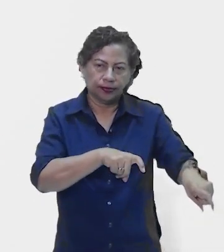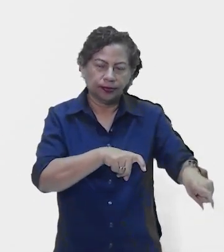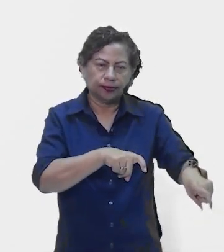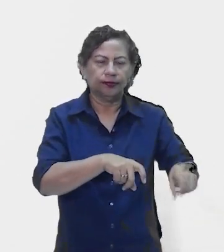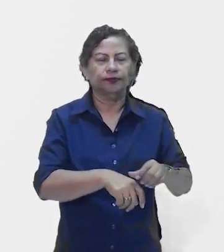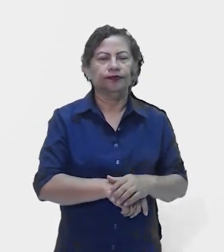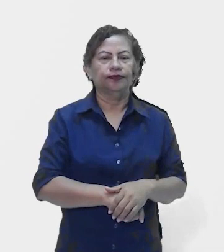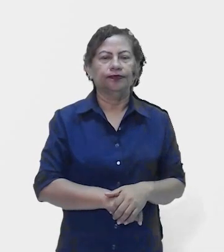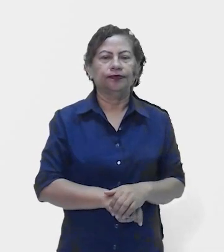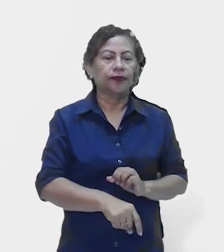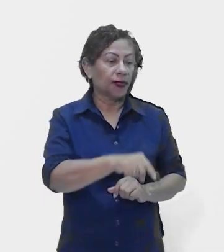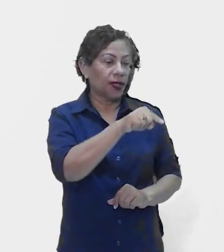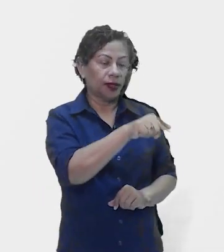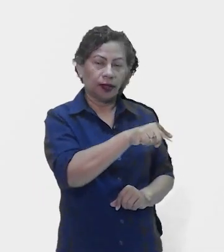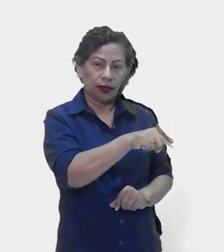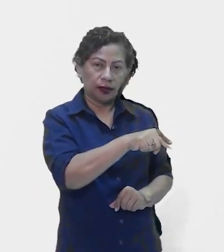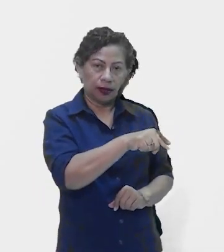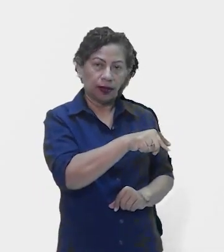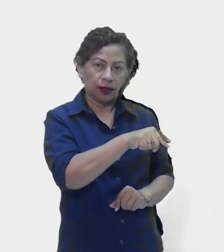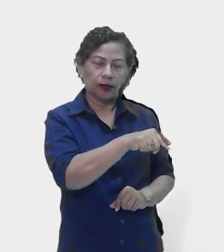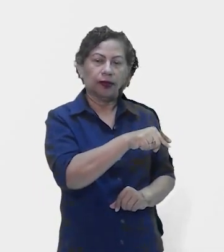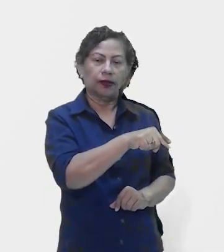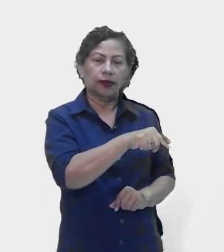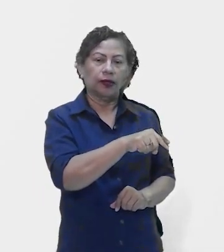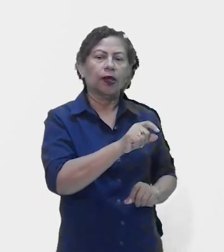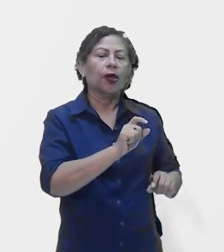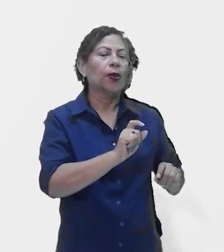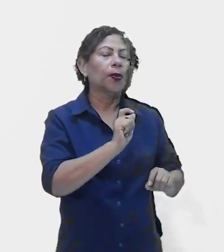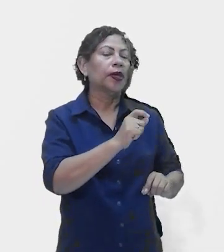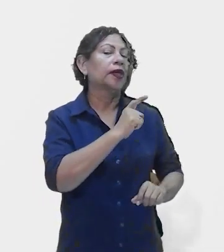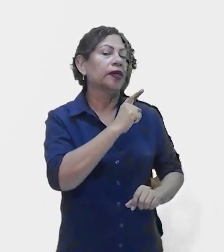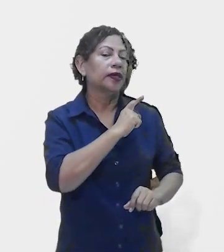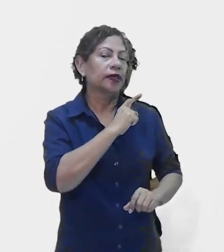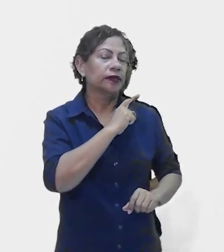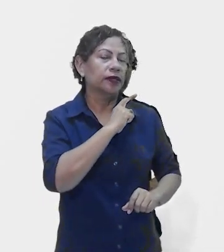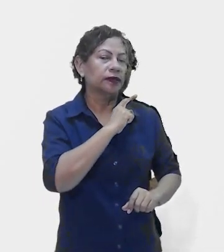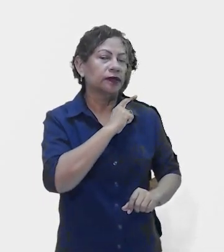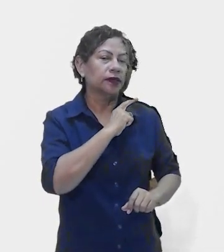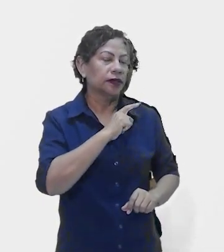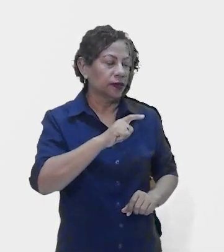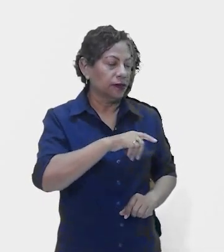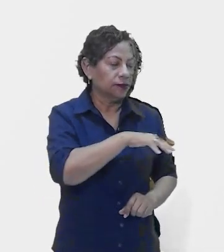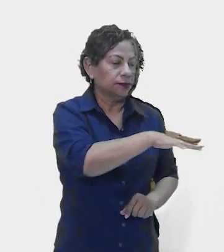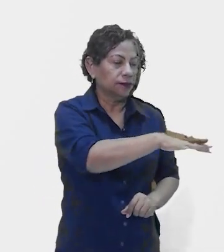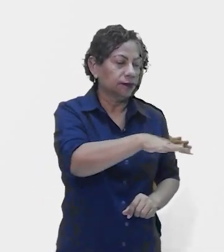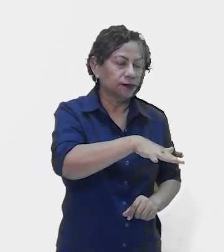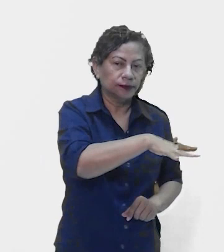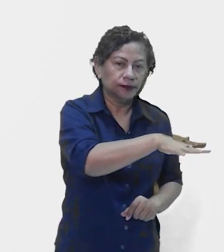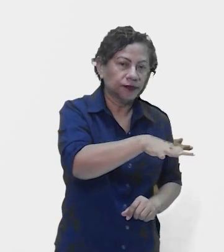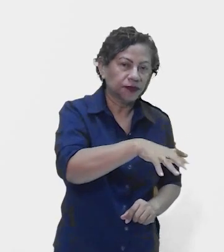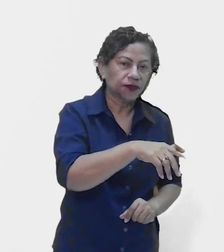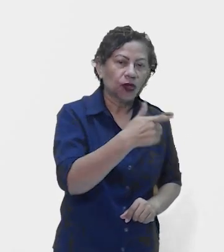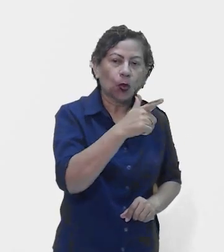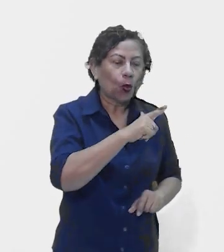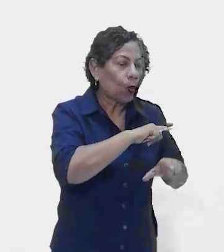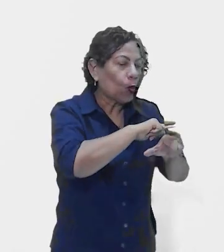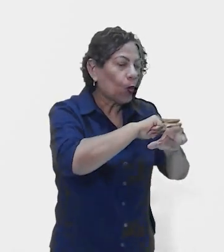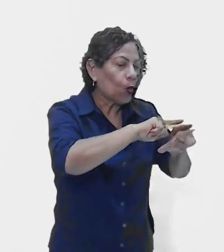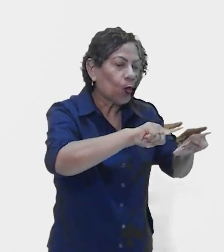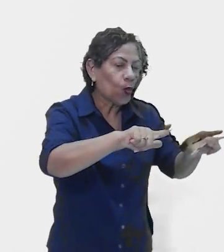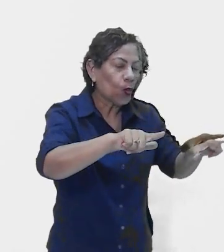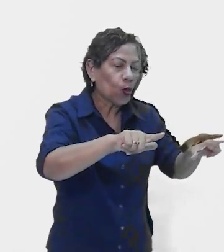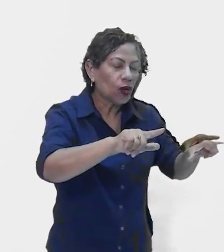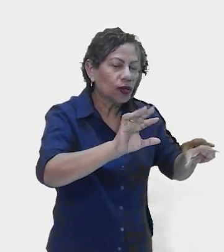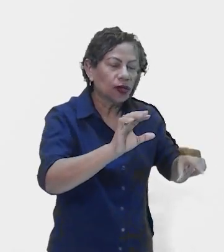O espaço rural, ele é constituído pelo que nós chamamos de áreas não urbanas, tudo bem? São espaços que